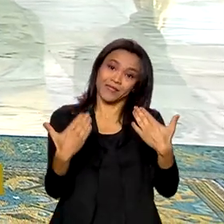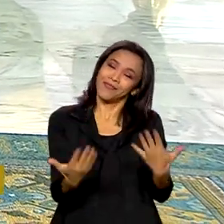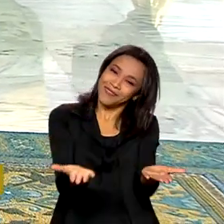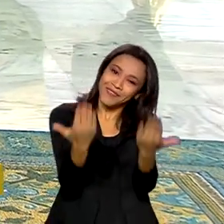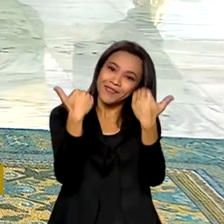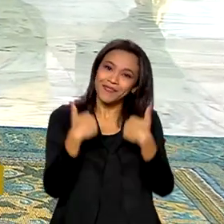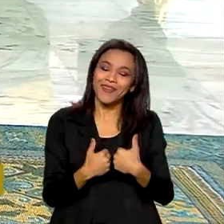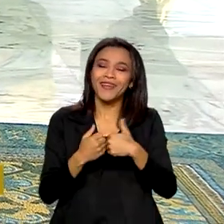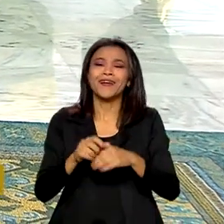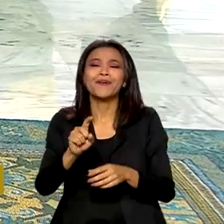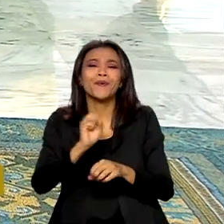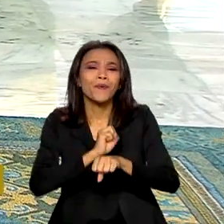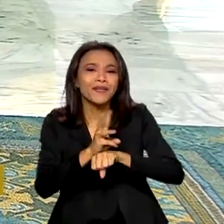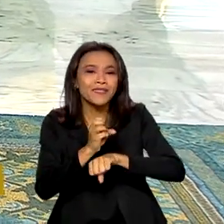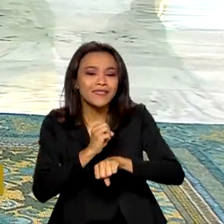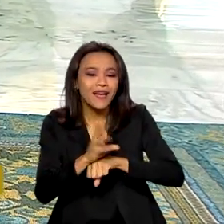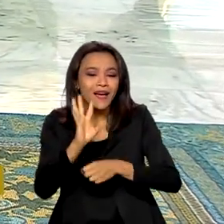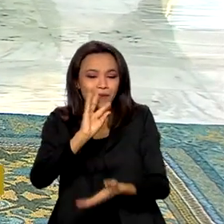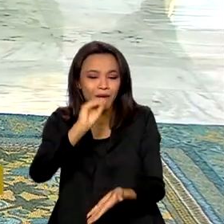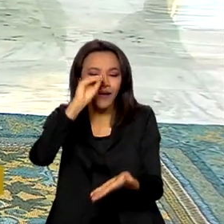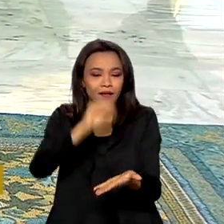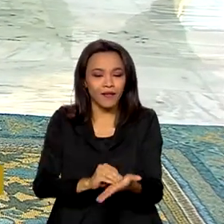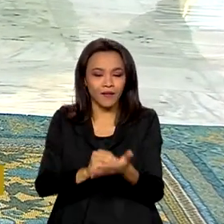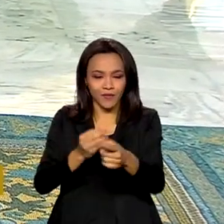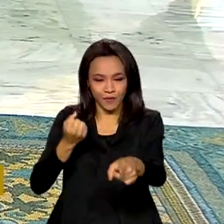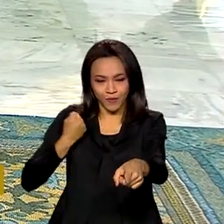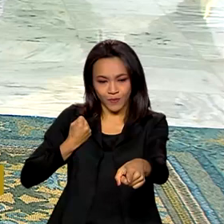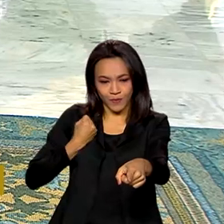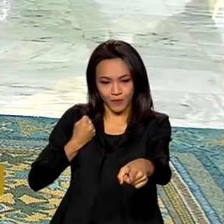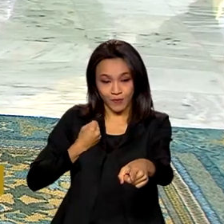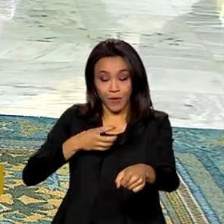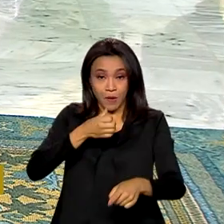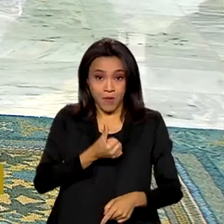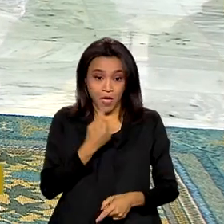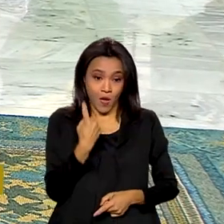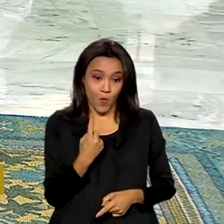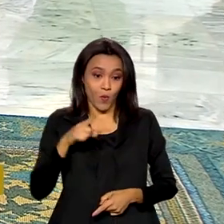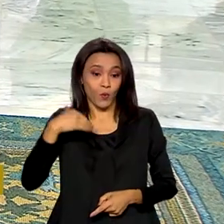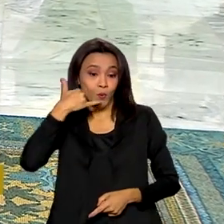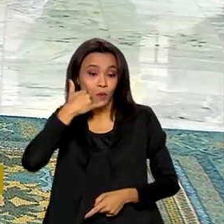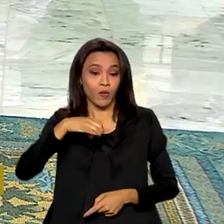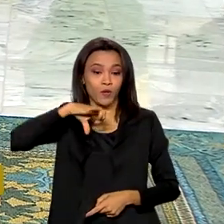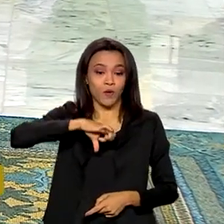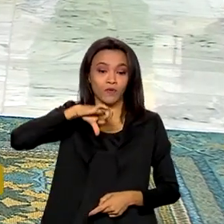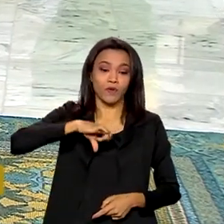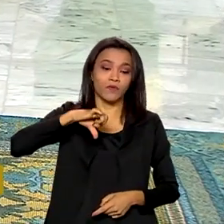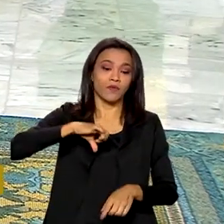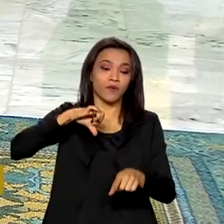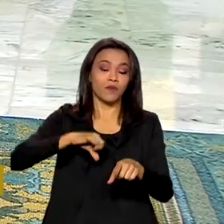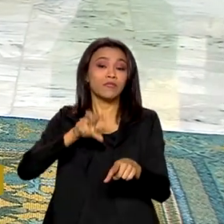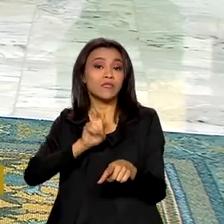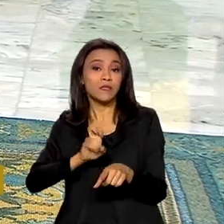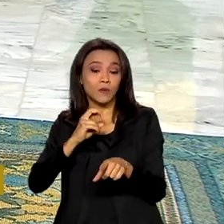participe pelo WhatsApp, anote aí o nosso número. O DDD é 61 e o telefone é